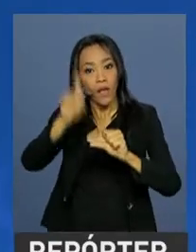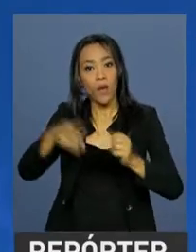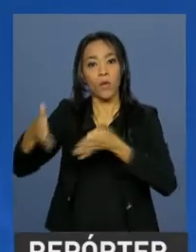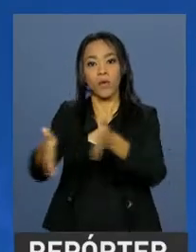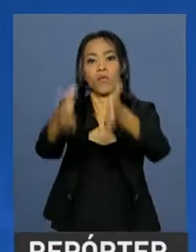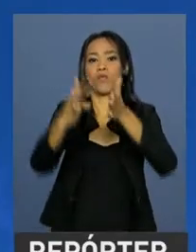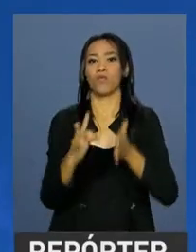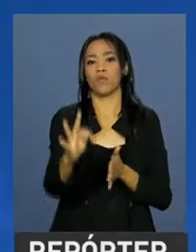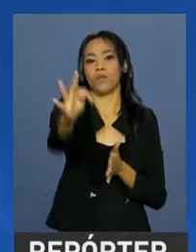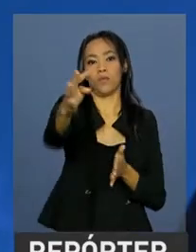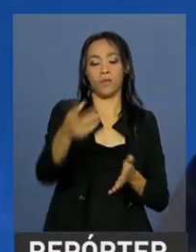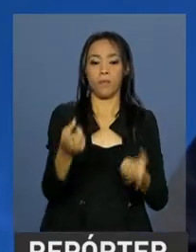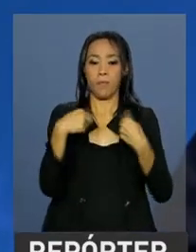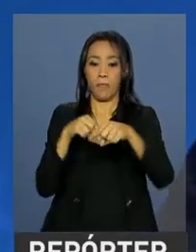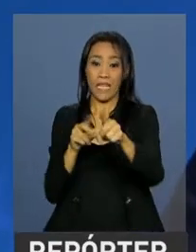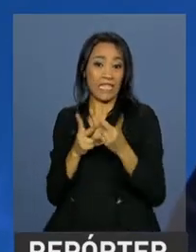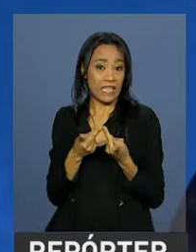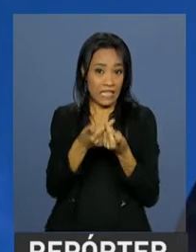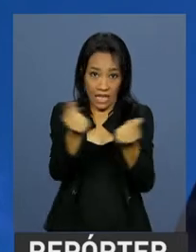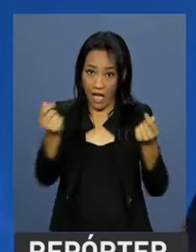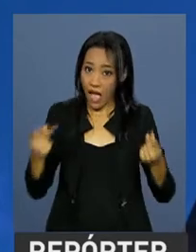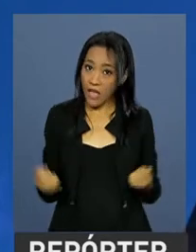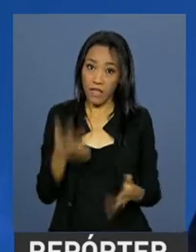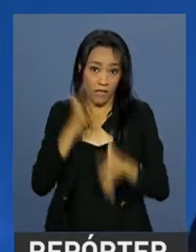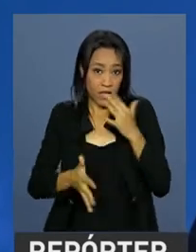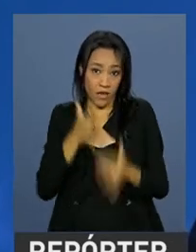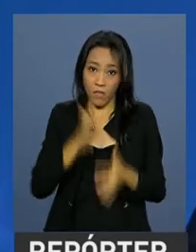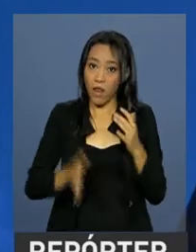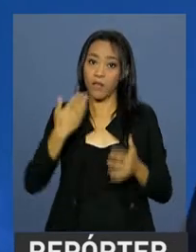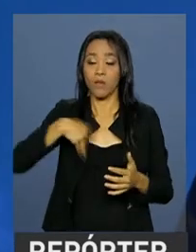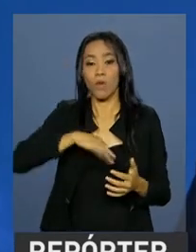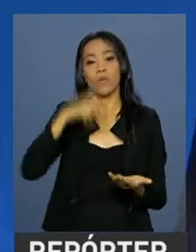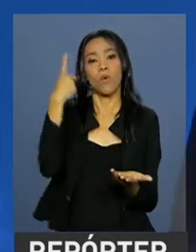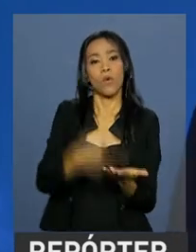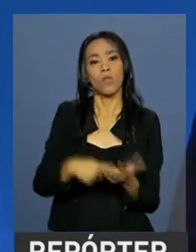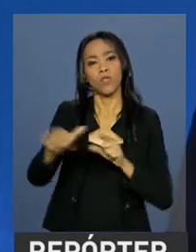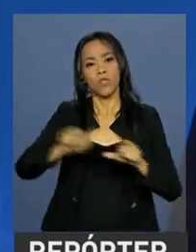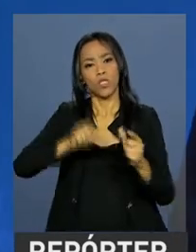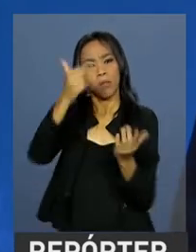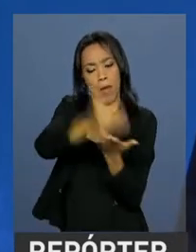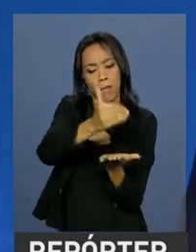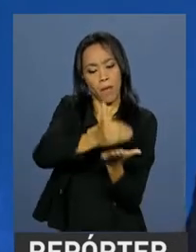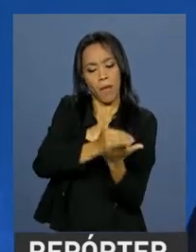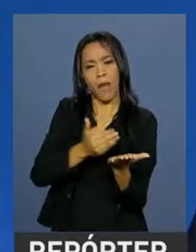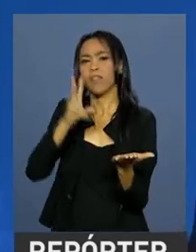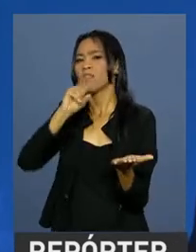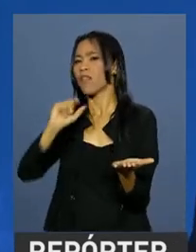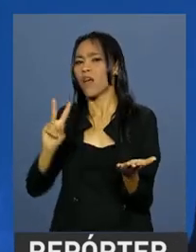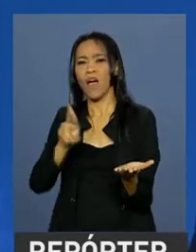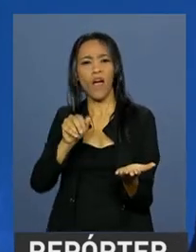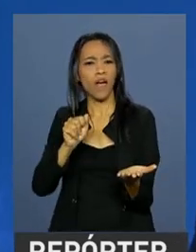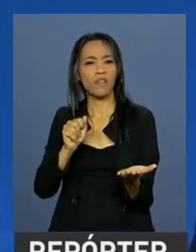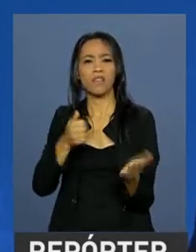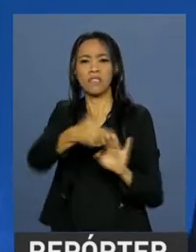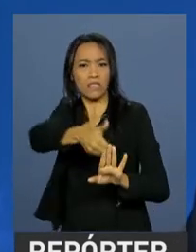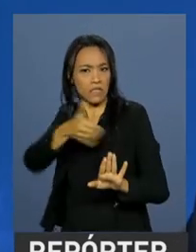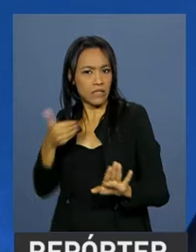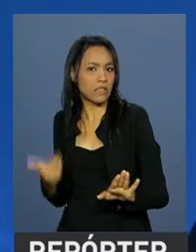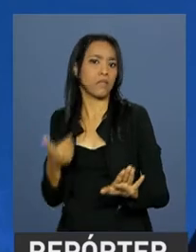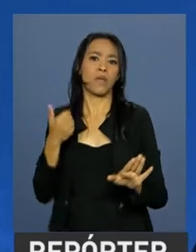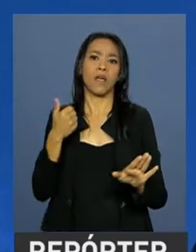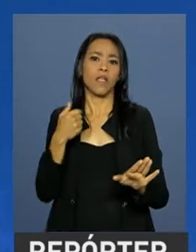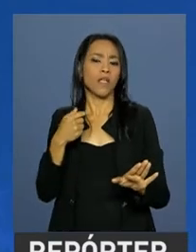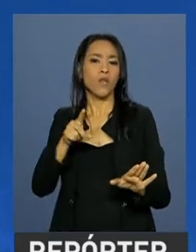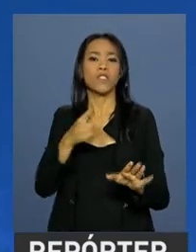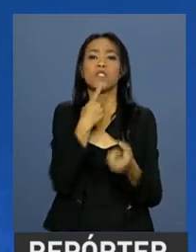nos destruirá na nossa agenda de transformação. Nada nos afastará de nossa disposição ao diálogo,